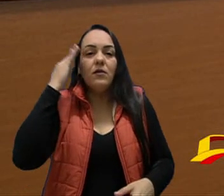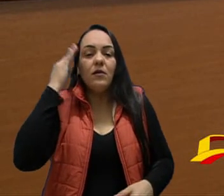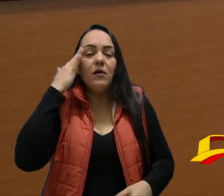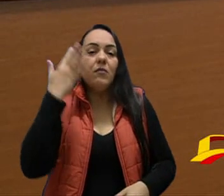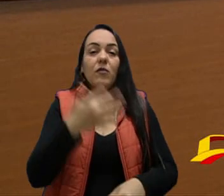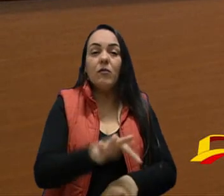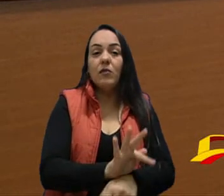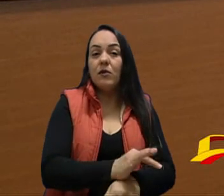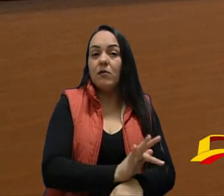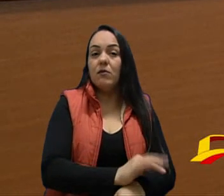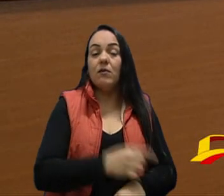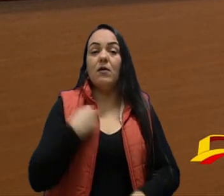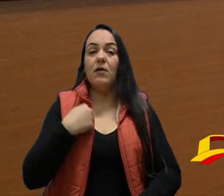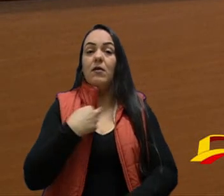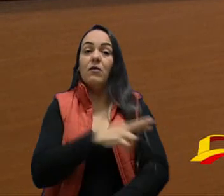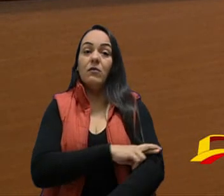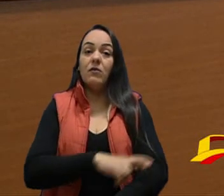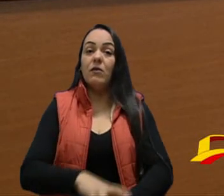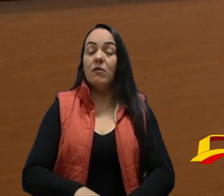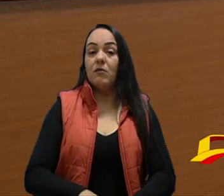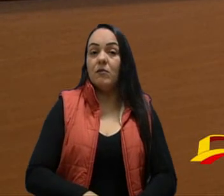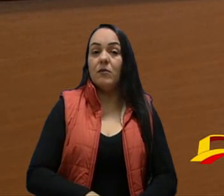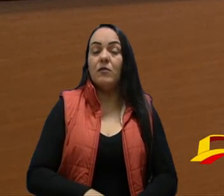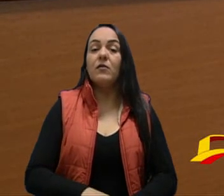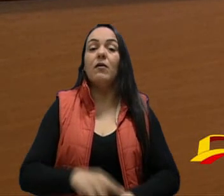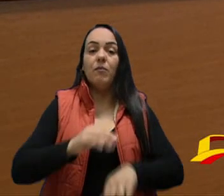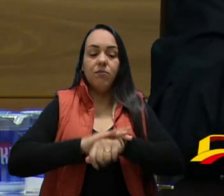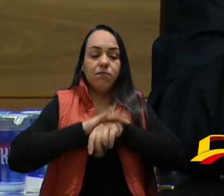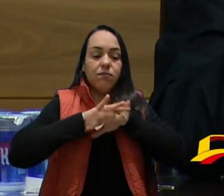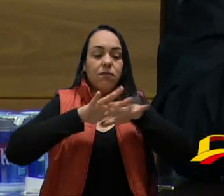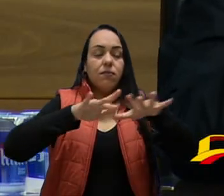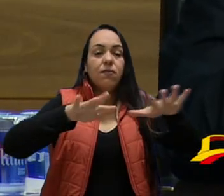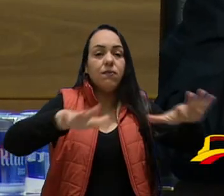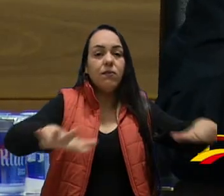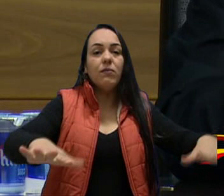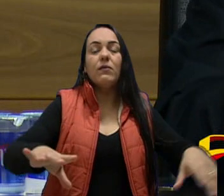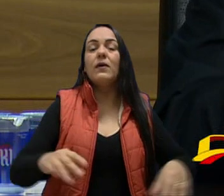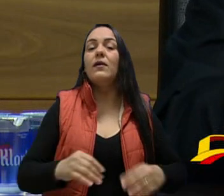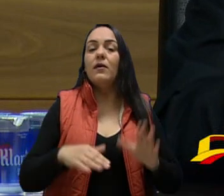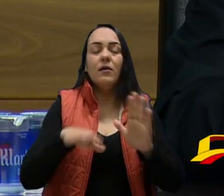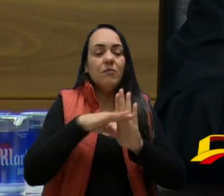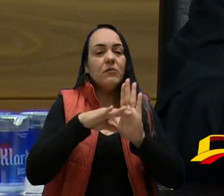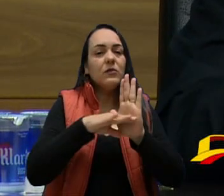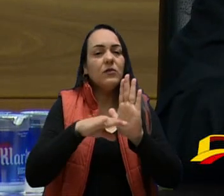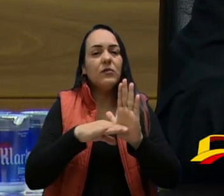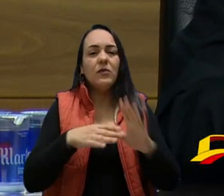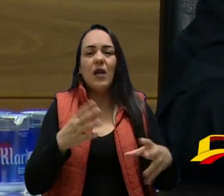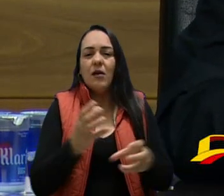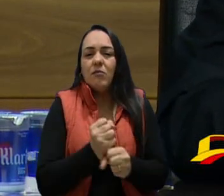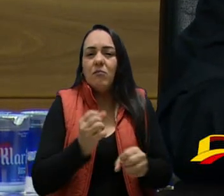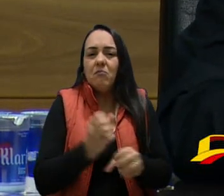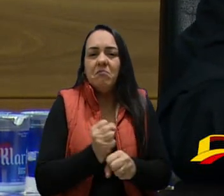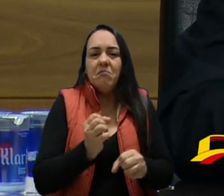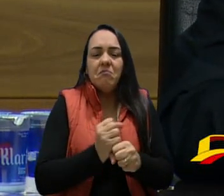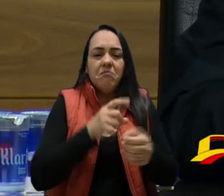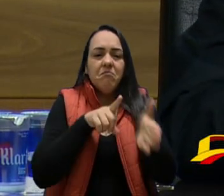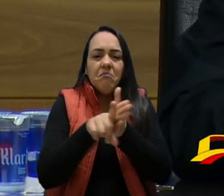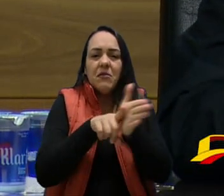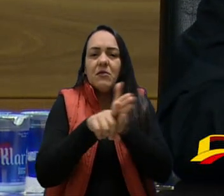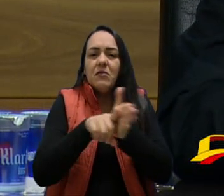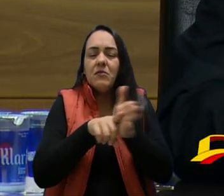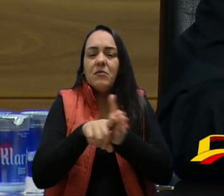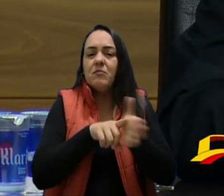eu tenho aqui a minha responsável pela vigilância epidemiológica que todos os dados que nós conseguimos até o momento